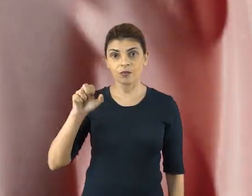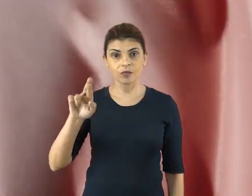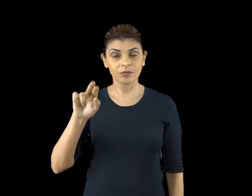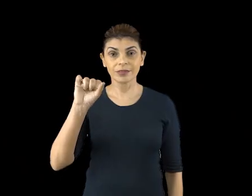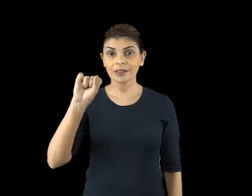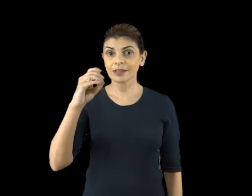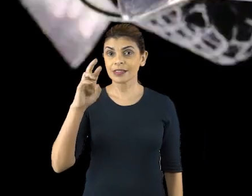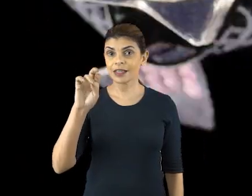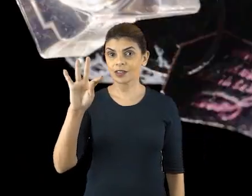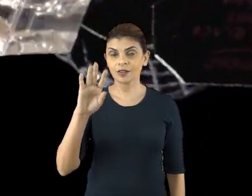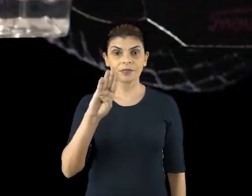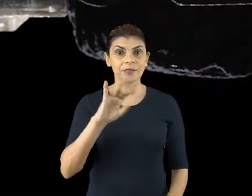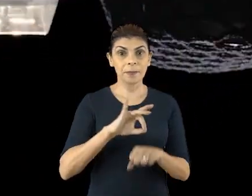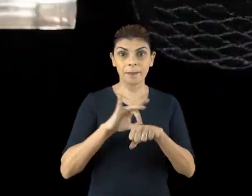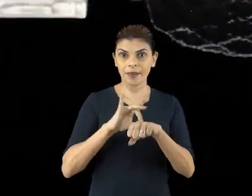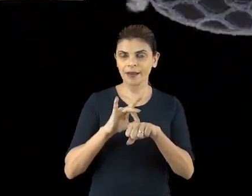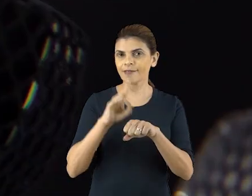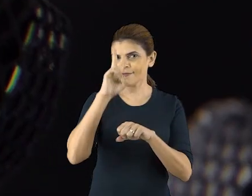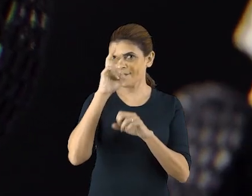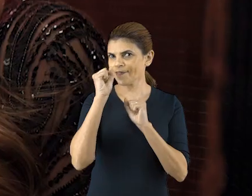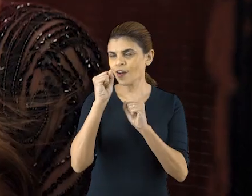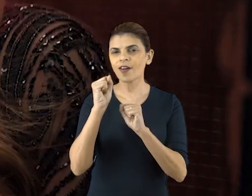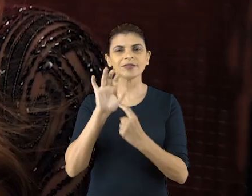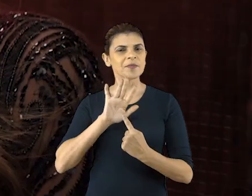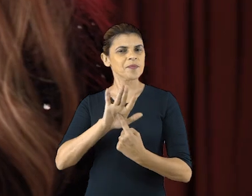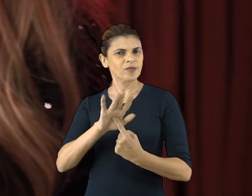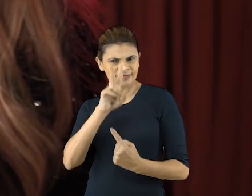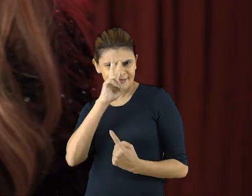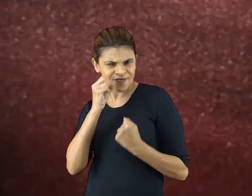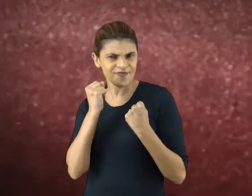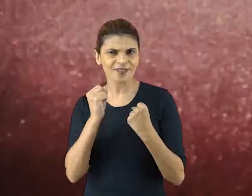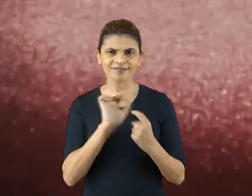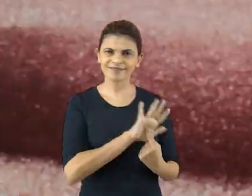Glamour Secrets Black Intense. Revele toda a sua